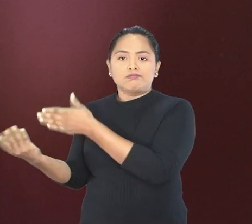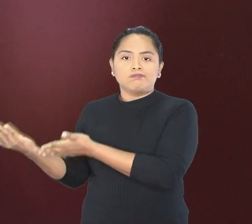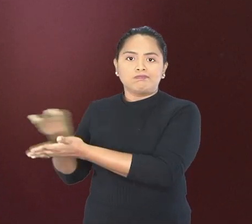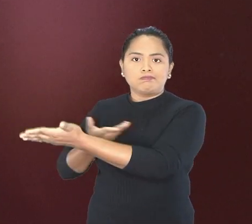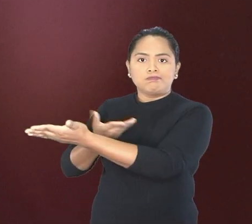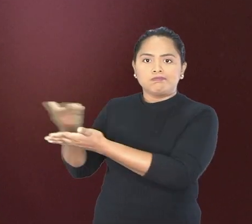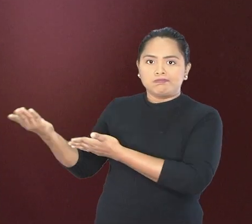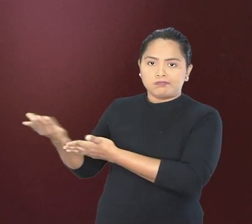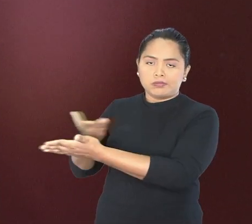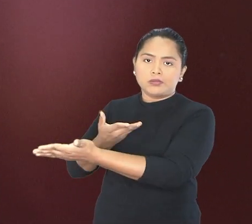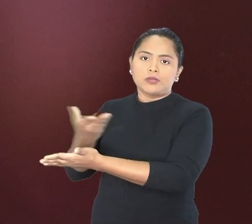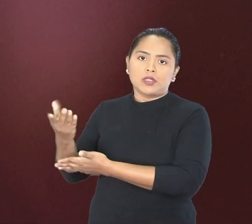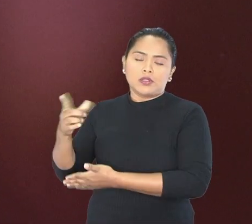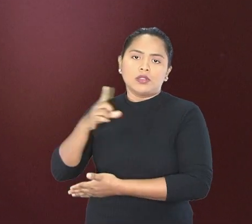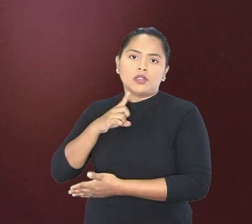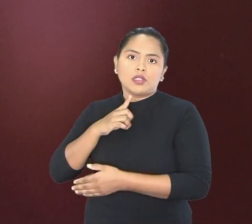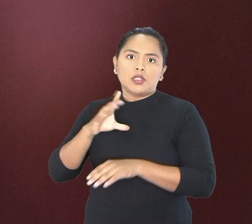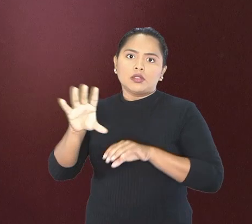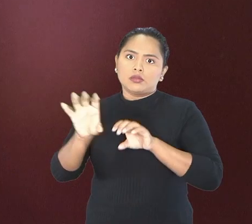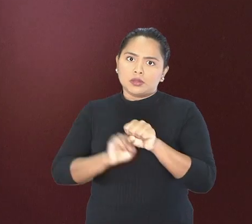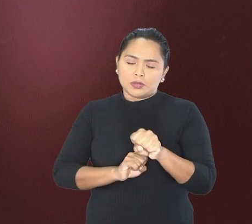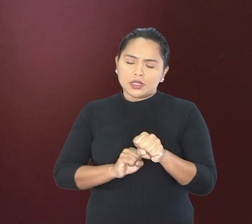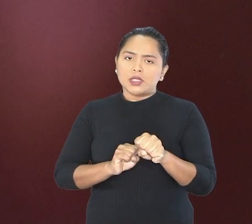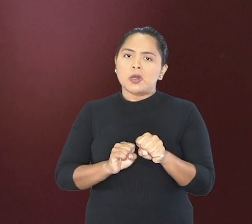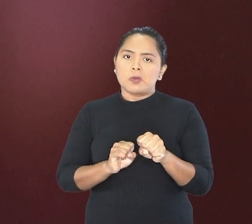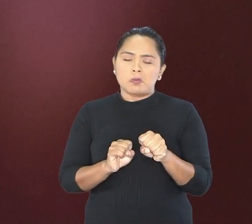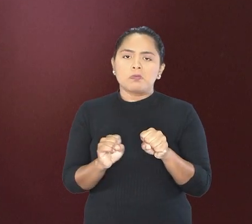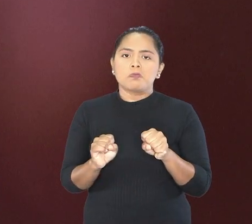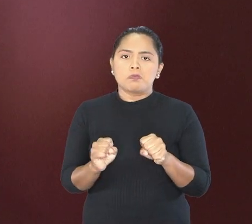tem uma capacitação realmente de